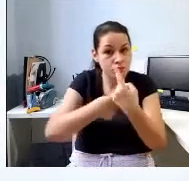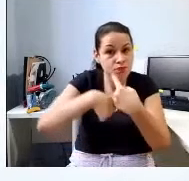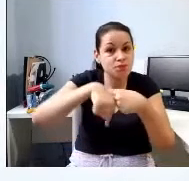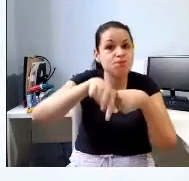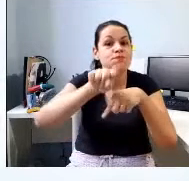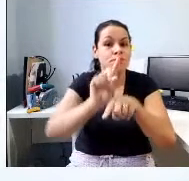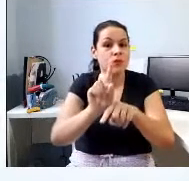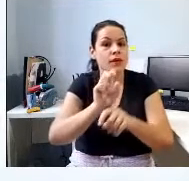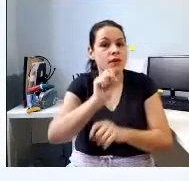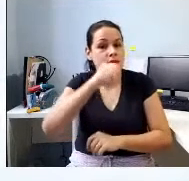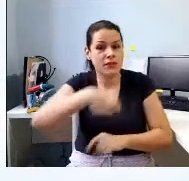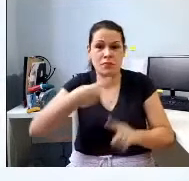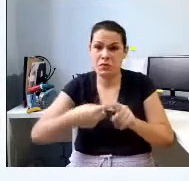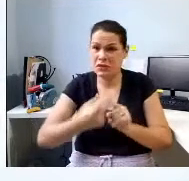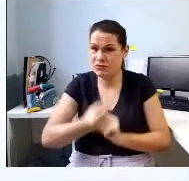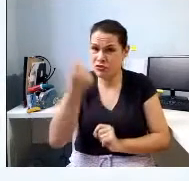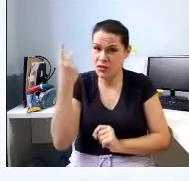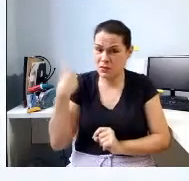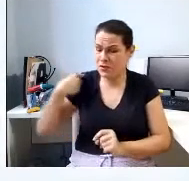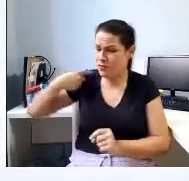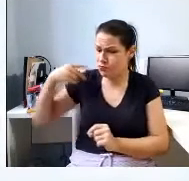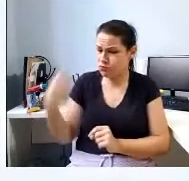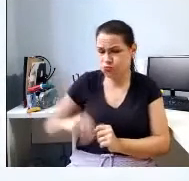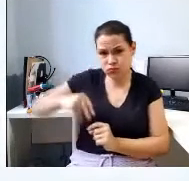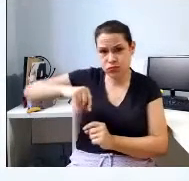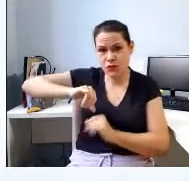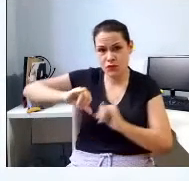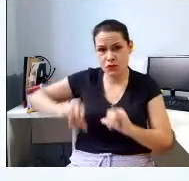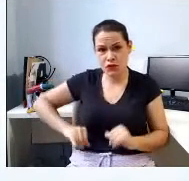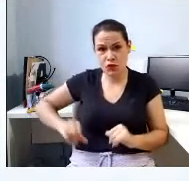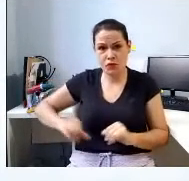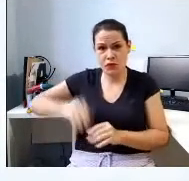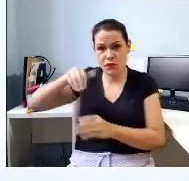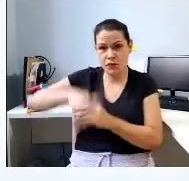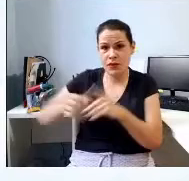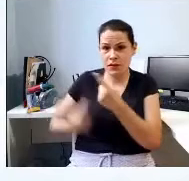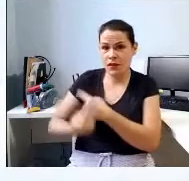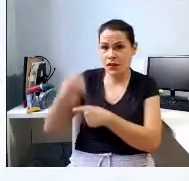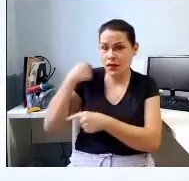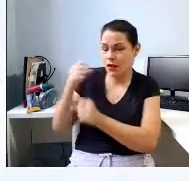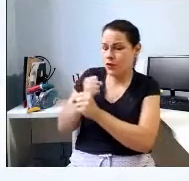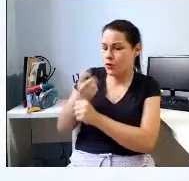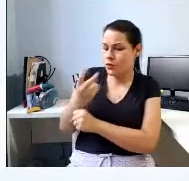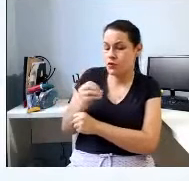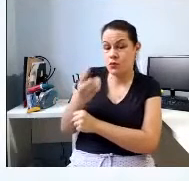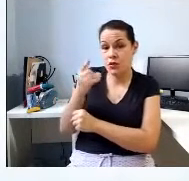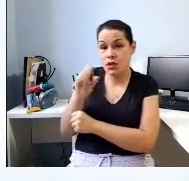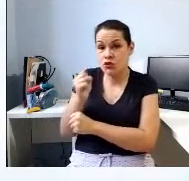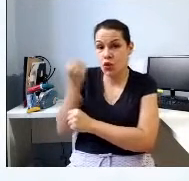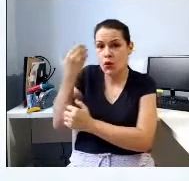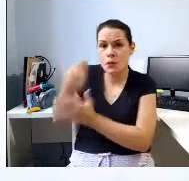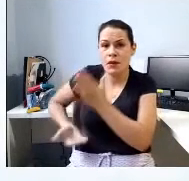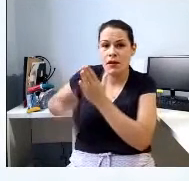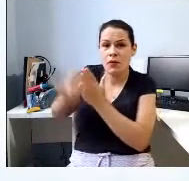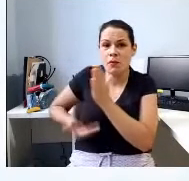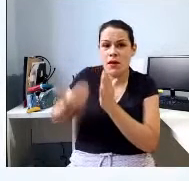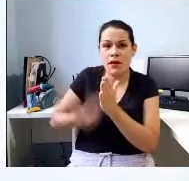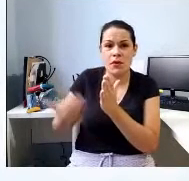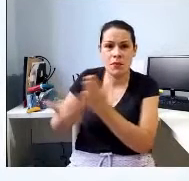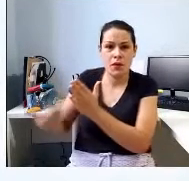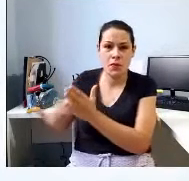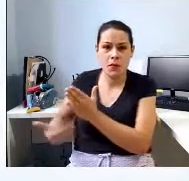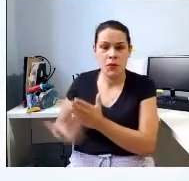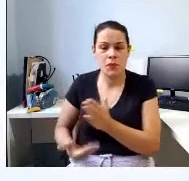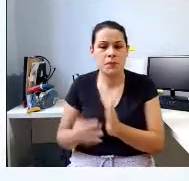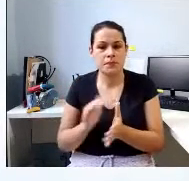porque levou uma paulada muito grande na eleição de 2018, sabe? Perdeu uma grande bancada,